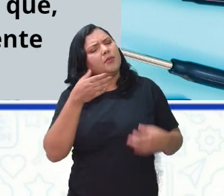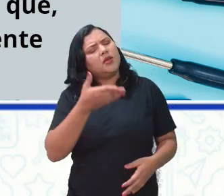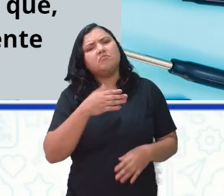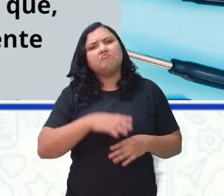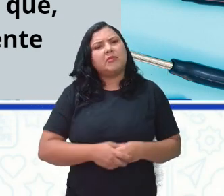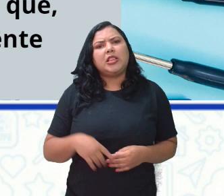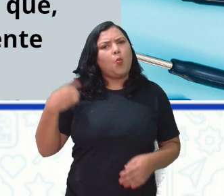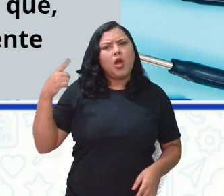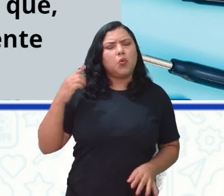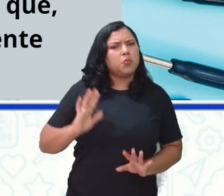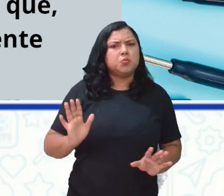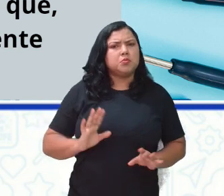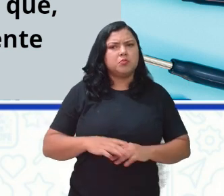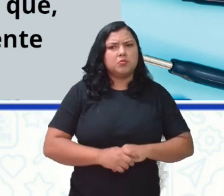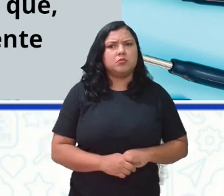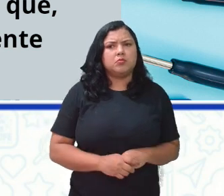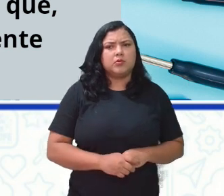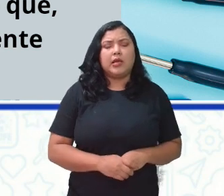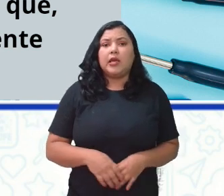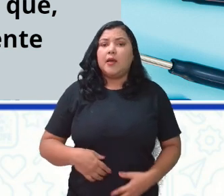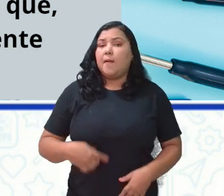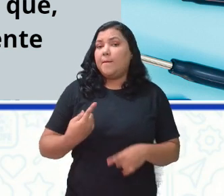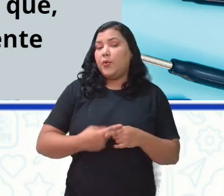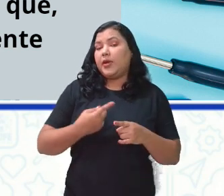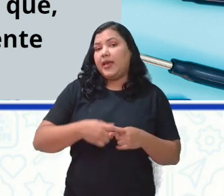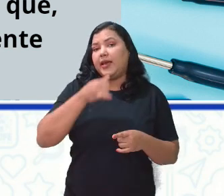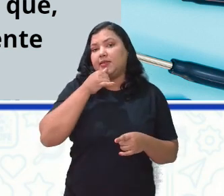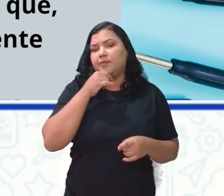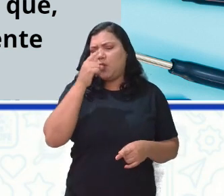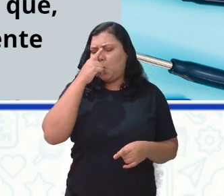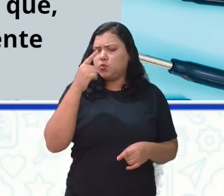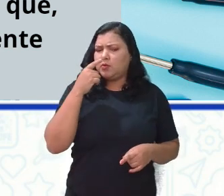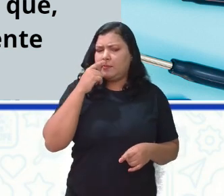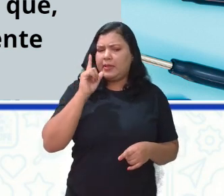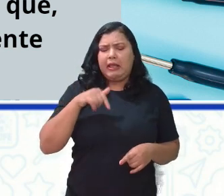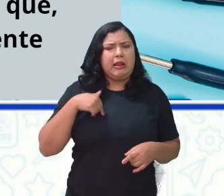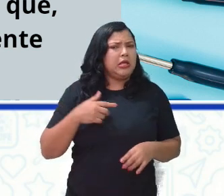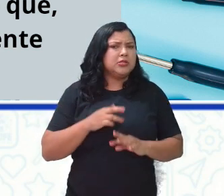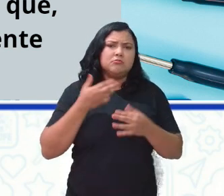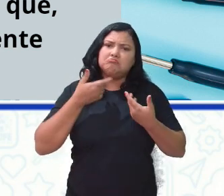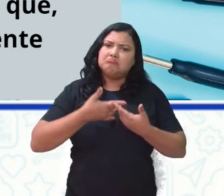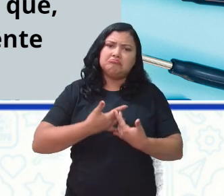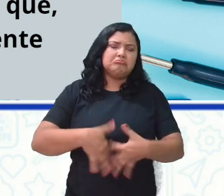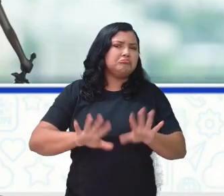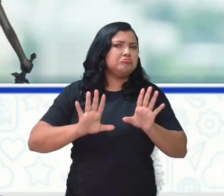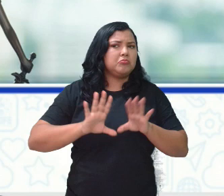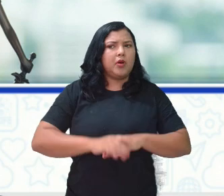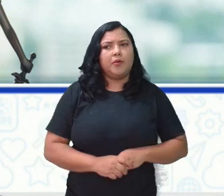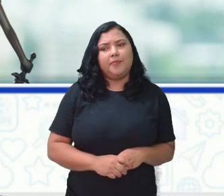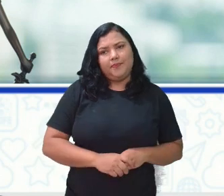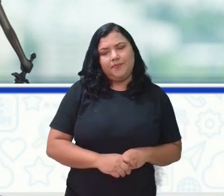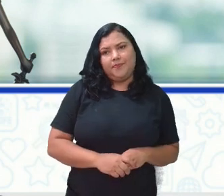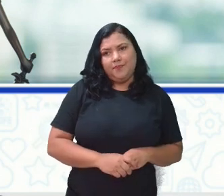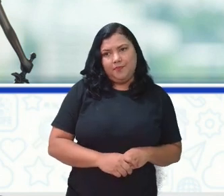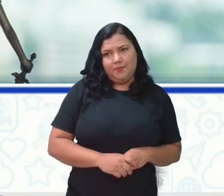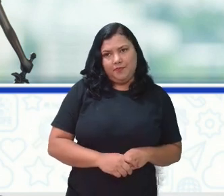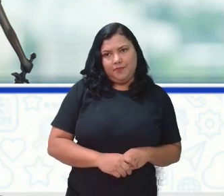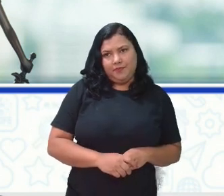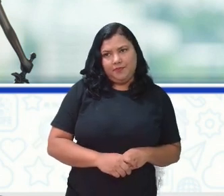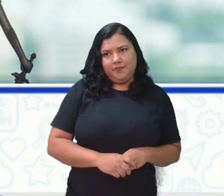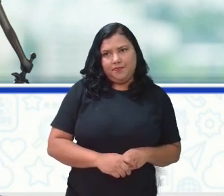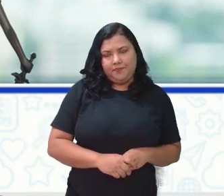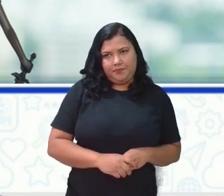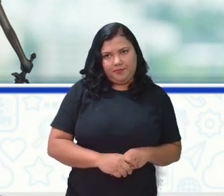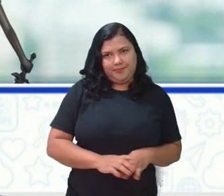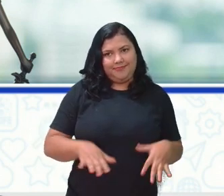dentista ele não está enlouquecendo. Visto que, com exceção do nariz falso, ele aparentemente permanece o mesmo. Mas